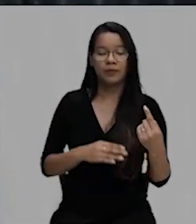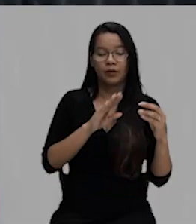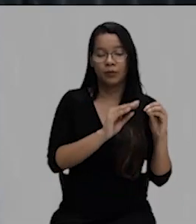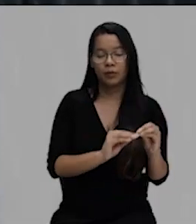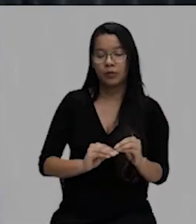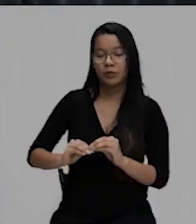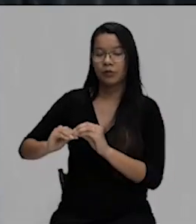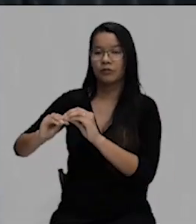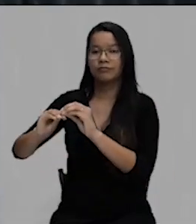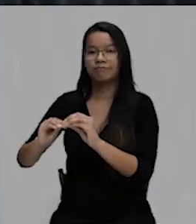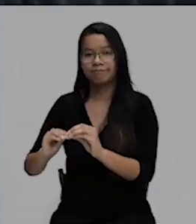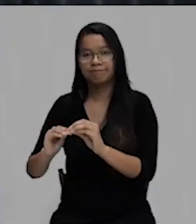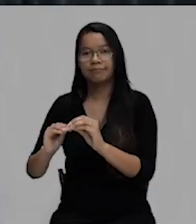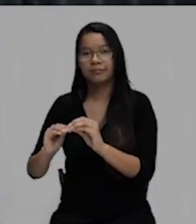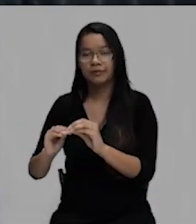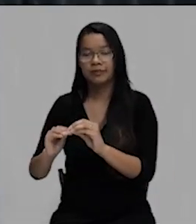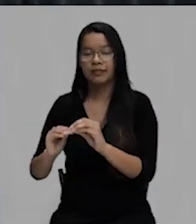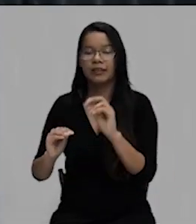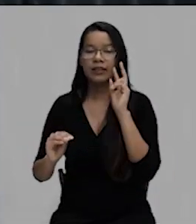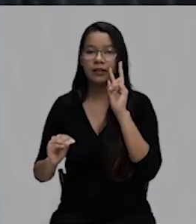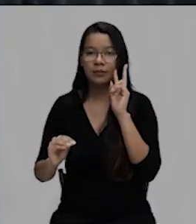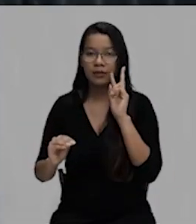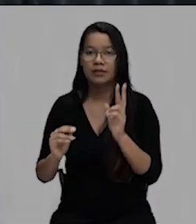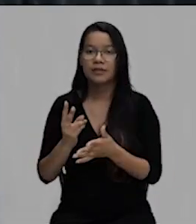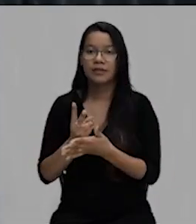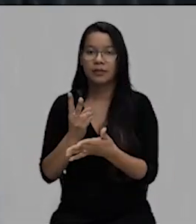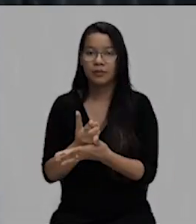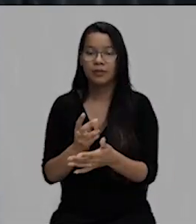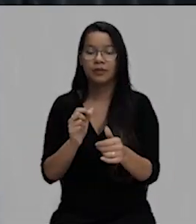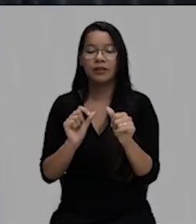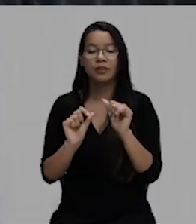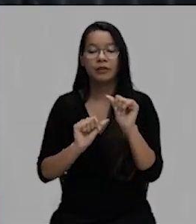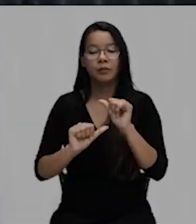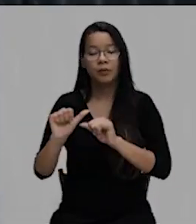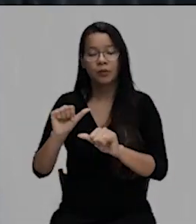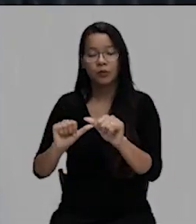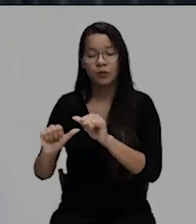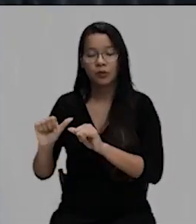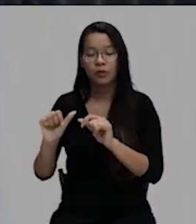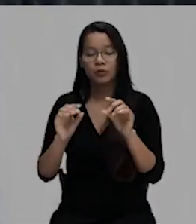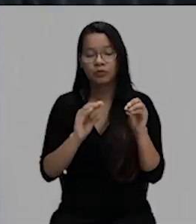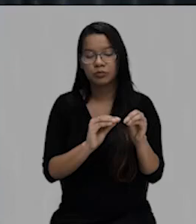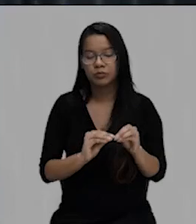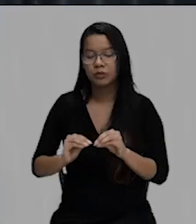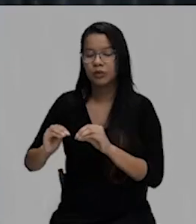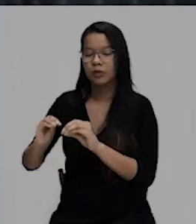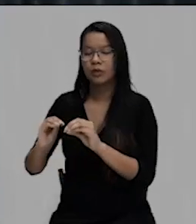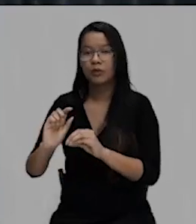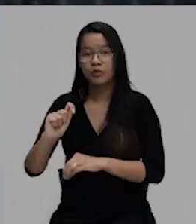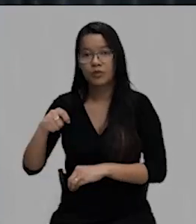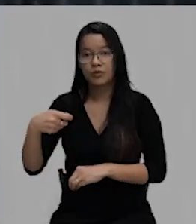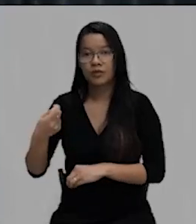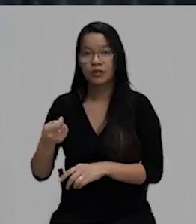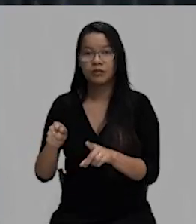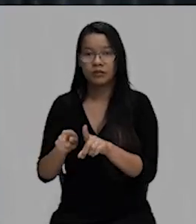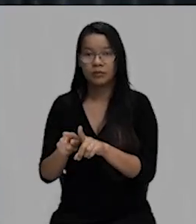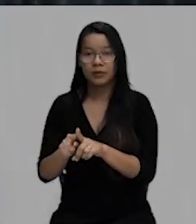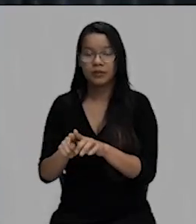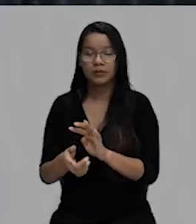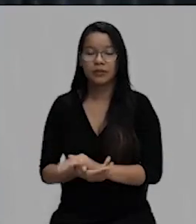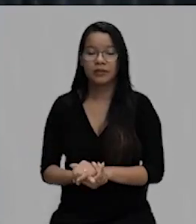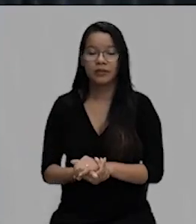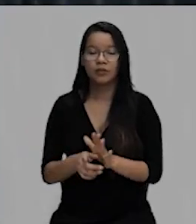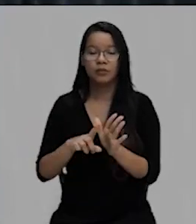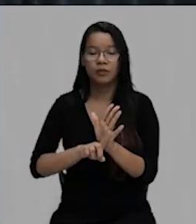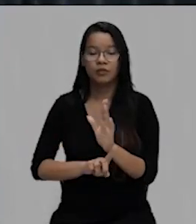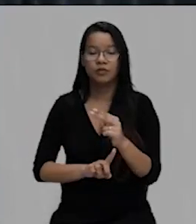membro foi lá para o segundo membro. Lembra sempre que mudou de membro, mudou de sinal, tá? Então, por isso ficou menos 2x e aqui o